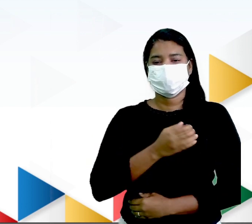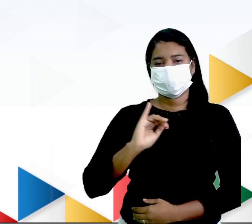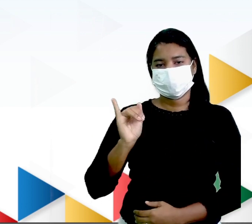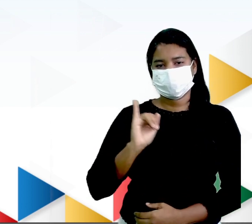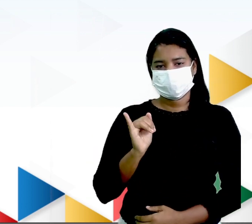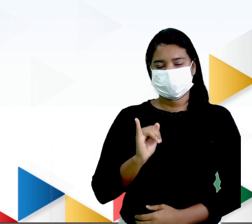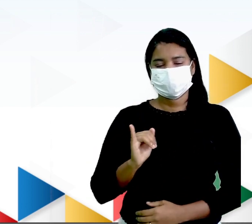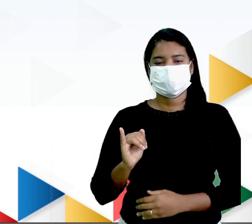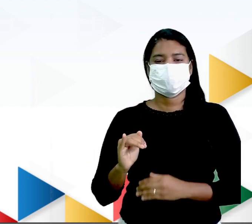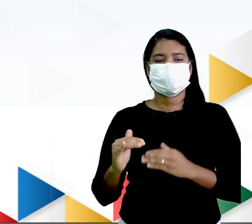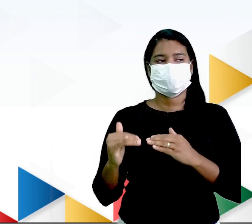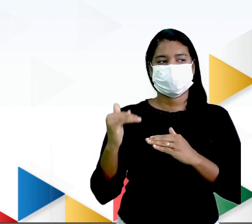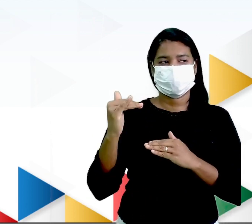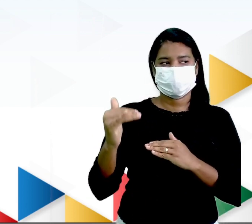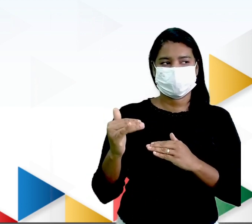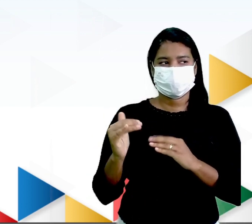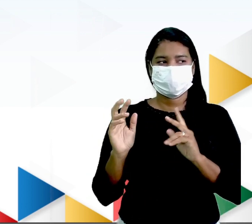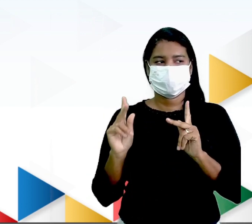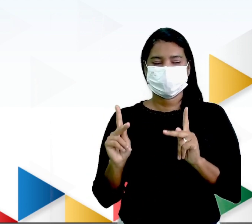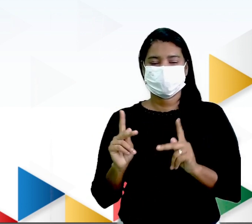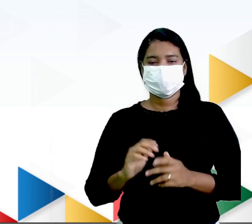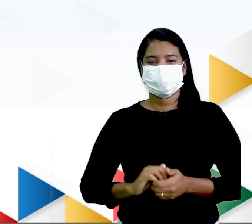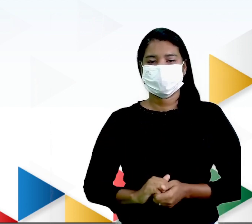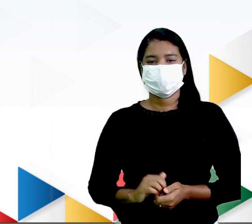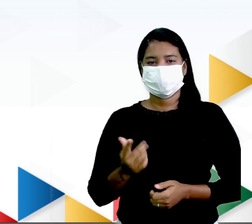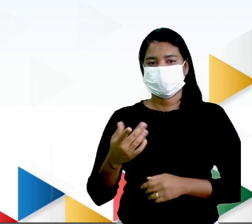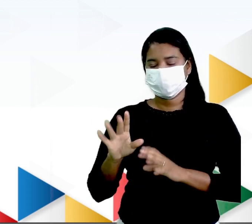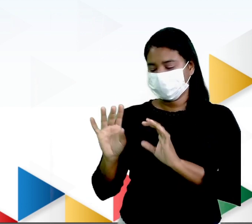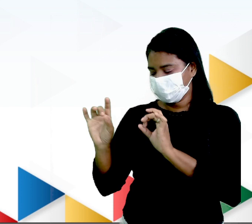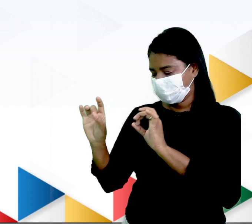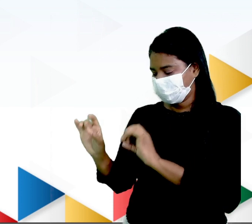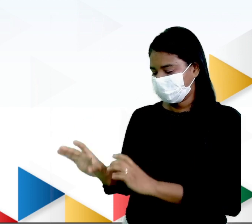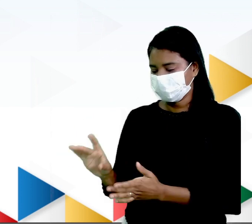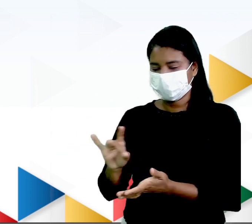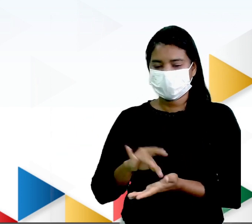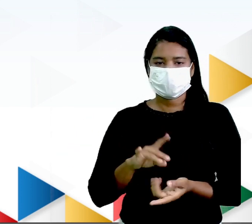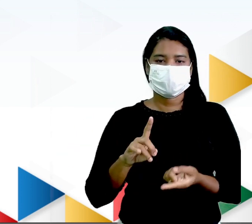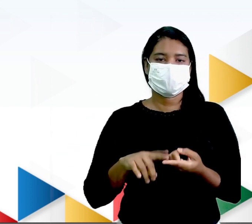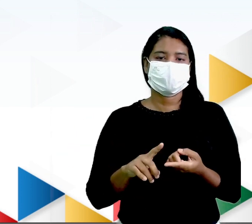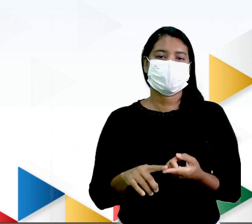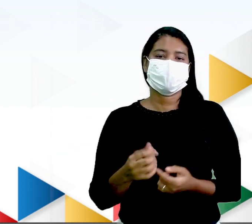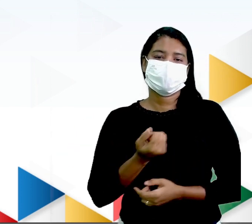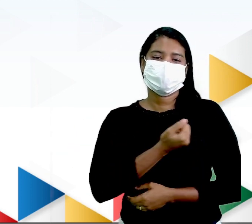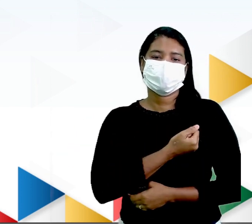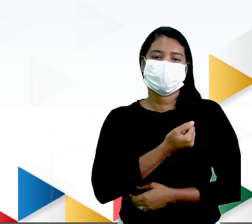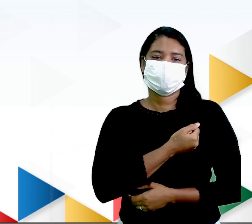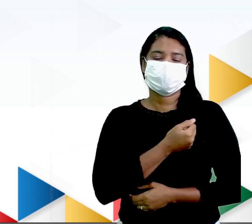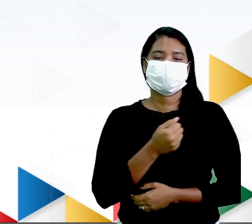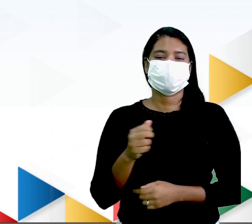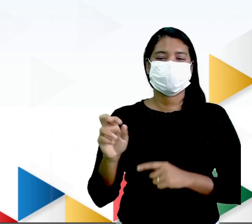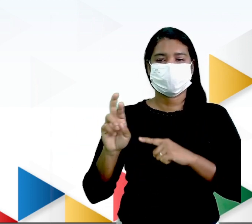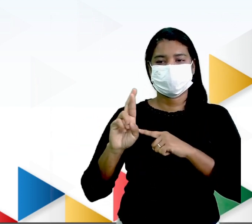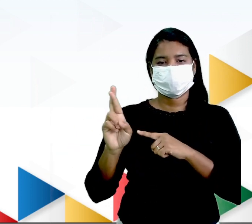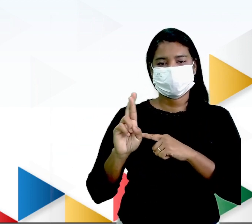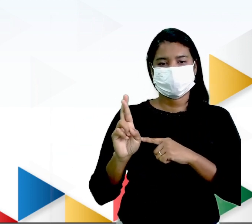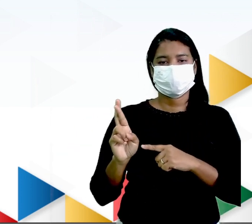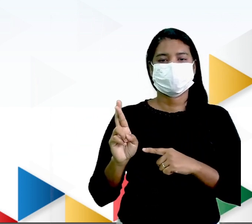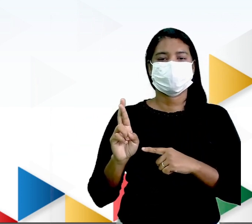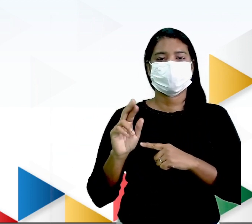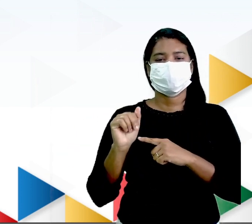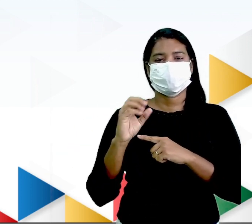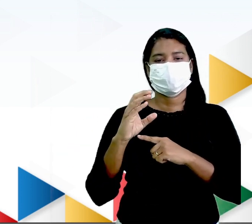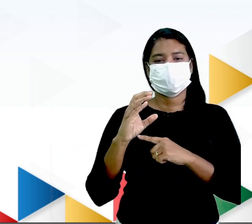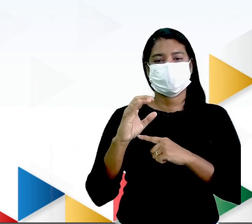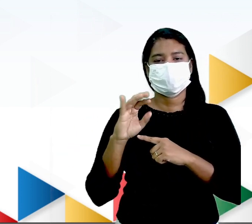pular essa etapa, mas não vamos deixar de fora o número racional, que é esse aí do qual